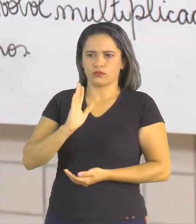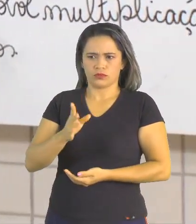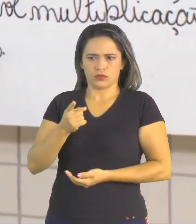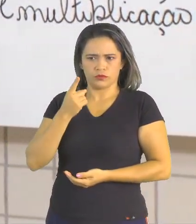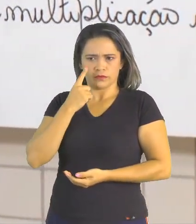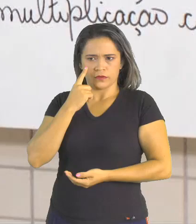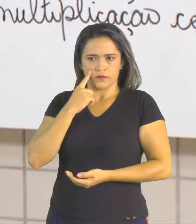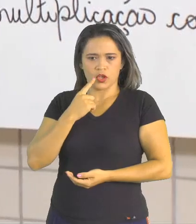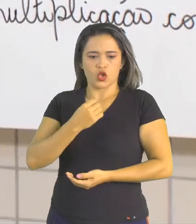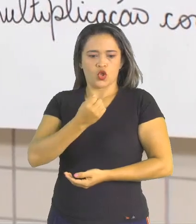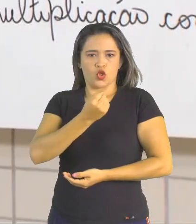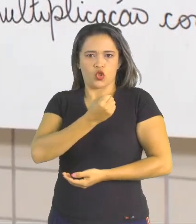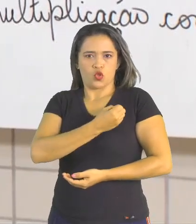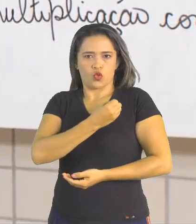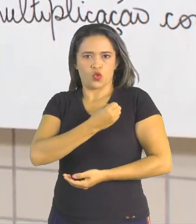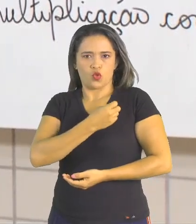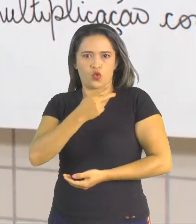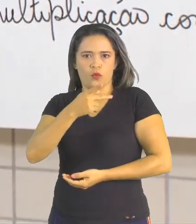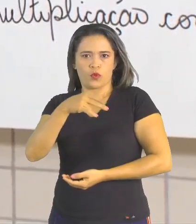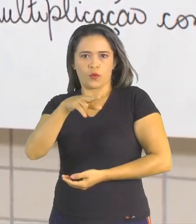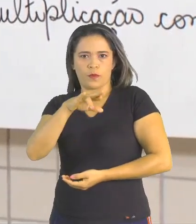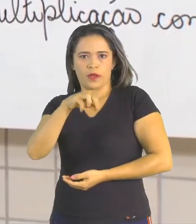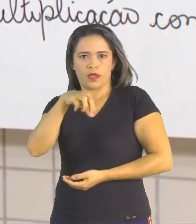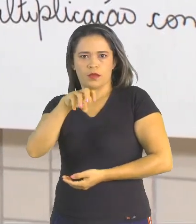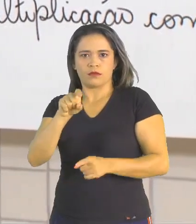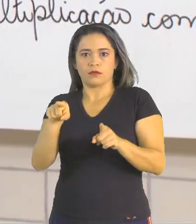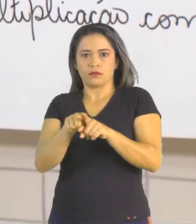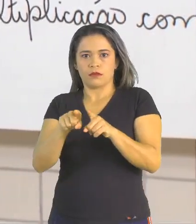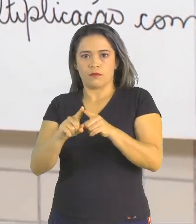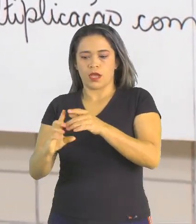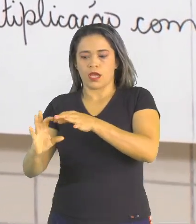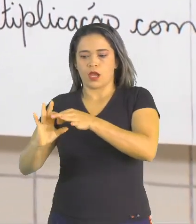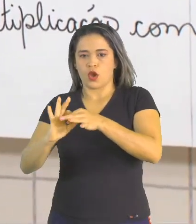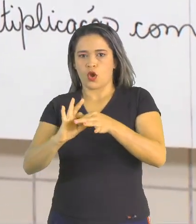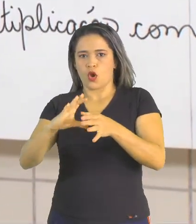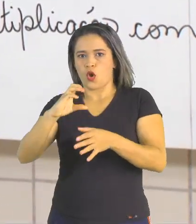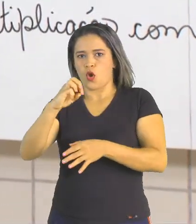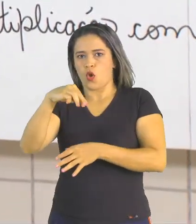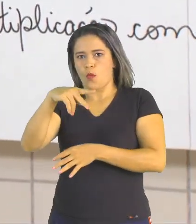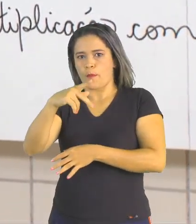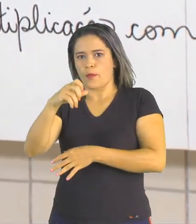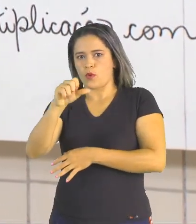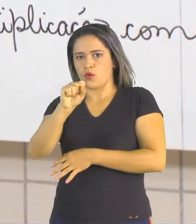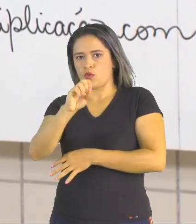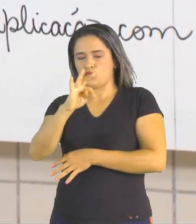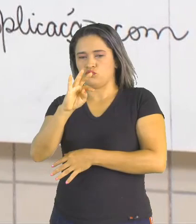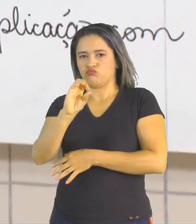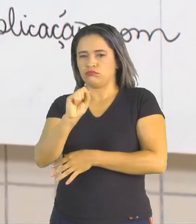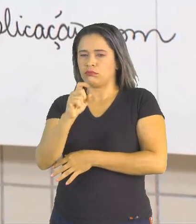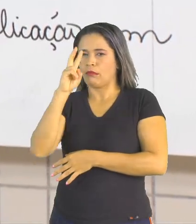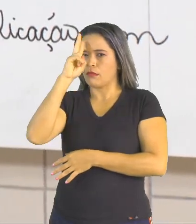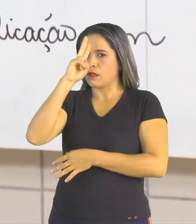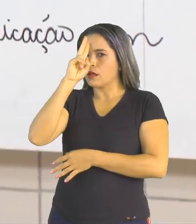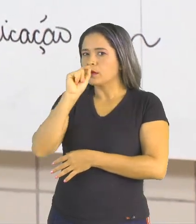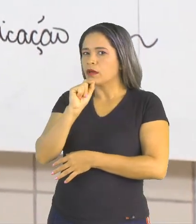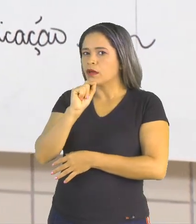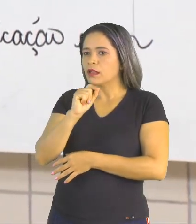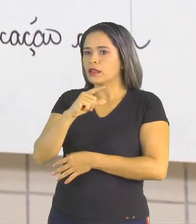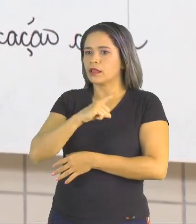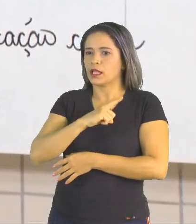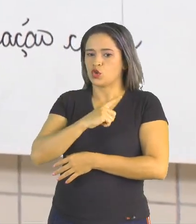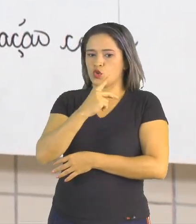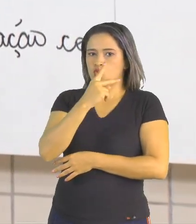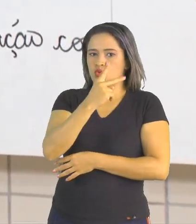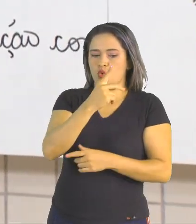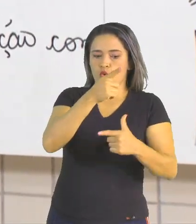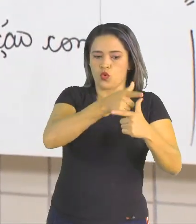números primos e números compostos, mas lembra o que é? Número primo tem dois